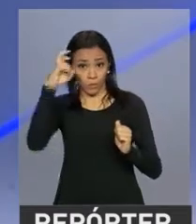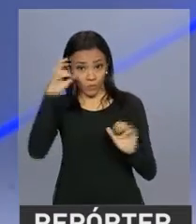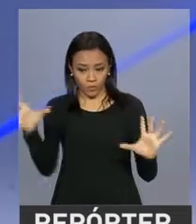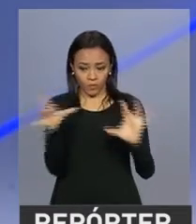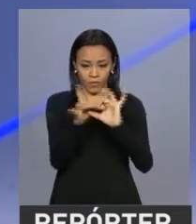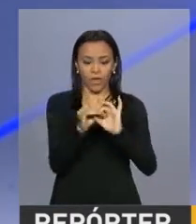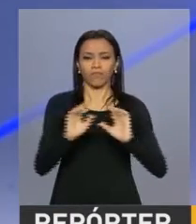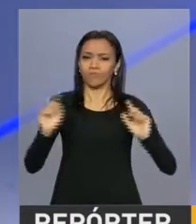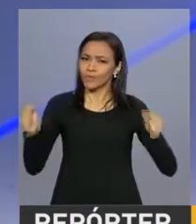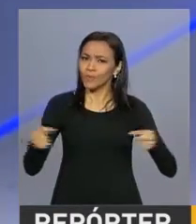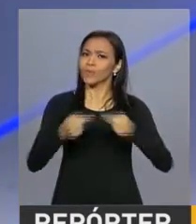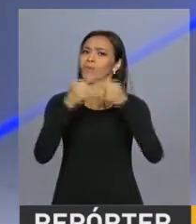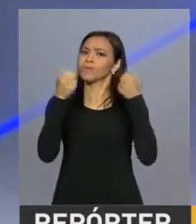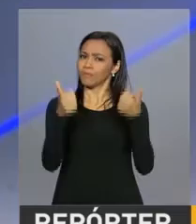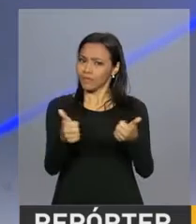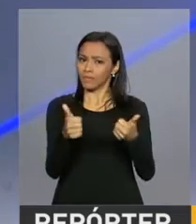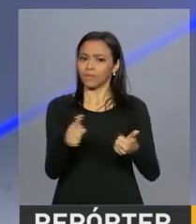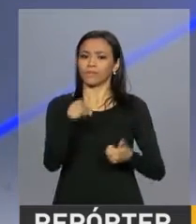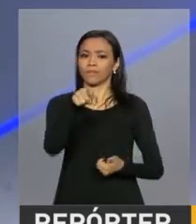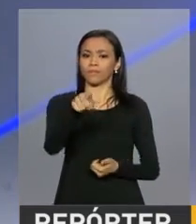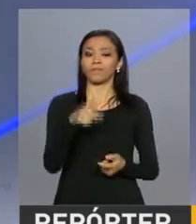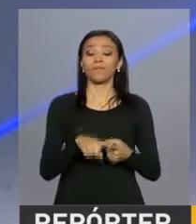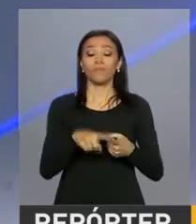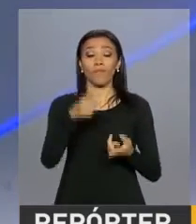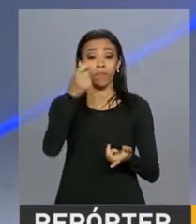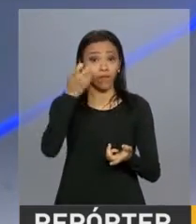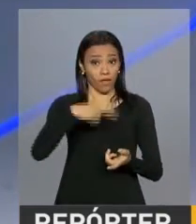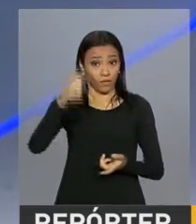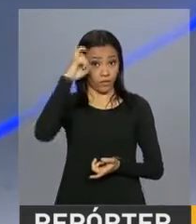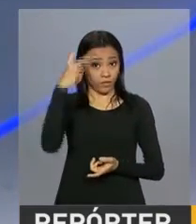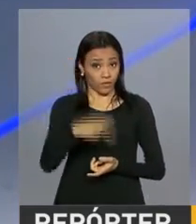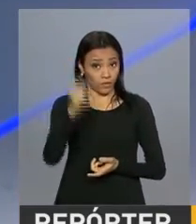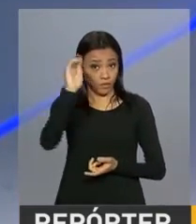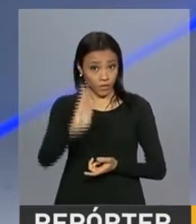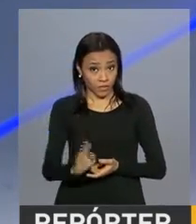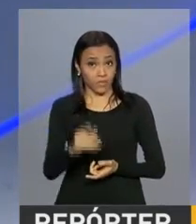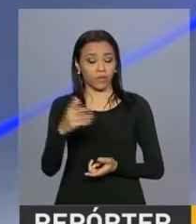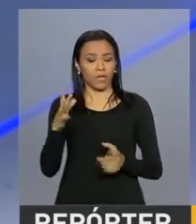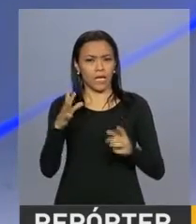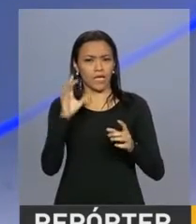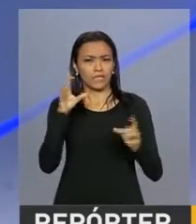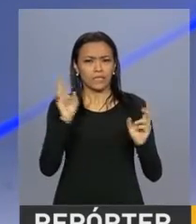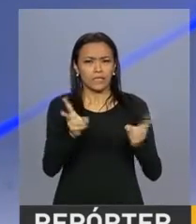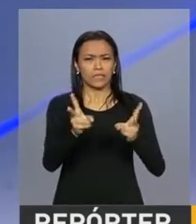A cultura brasileira, ela é muito informada pelo esporte, principalmente pelo futebol, obviamente, né?